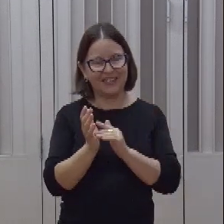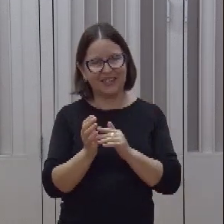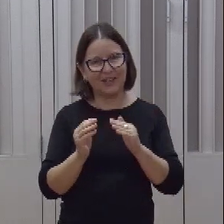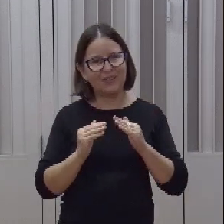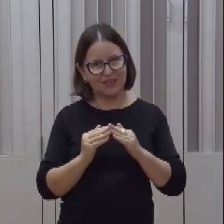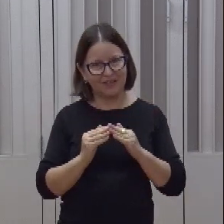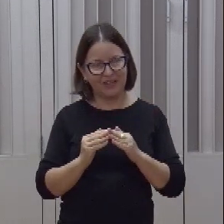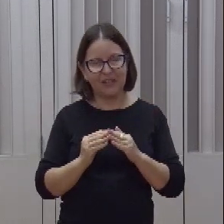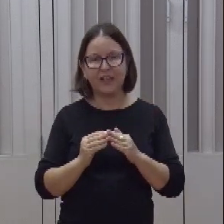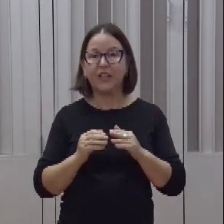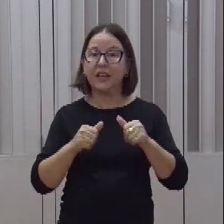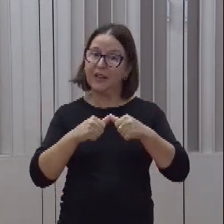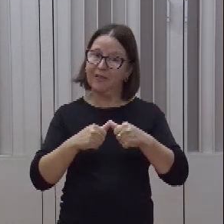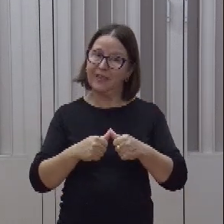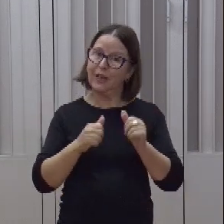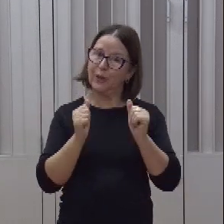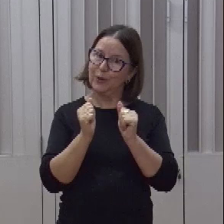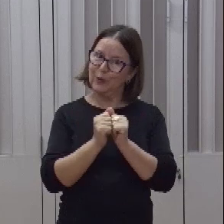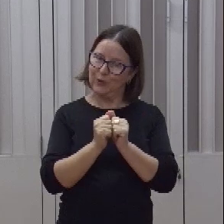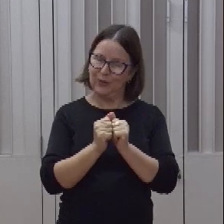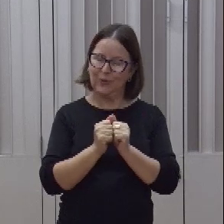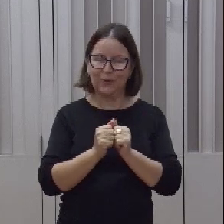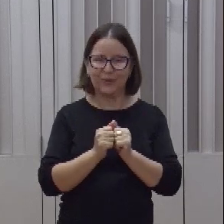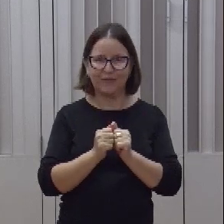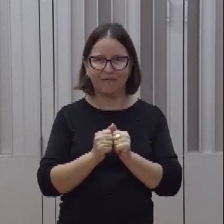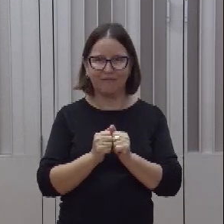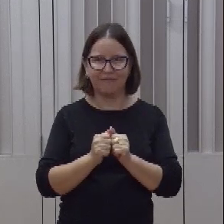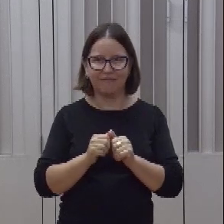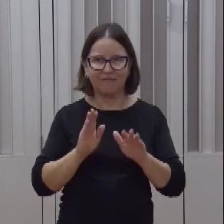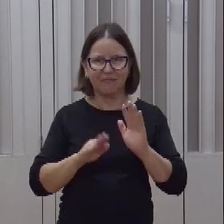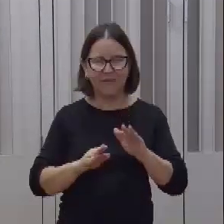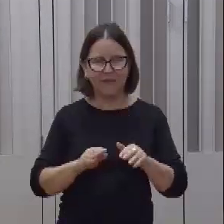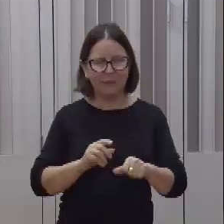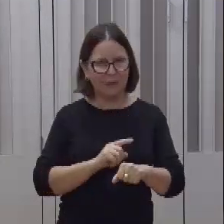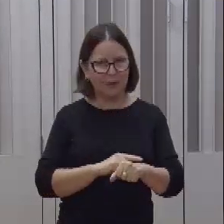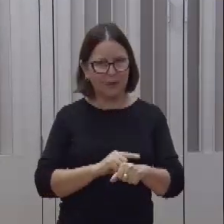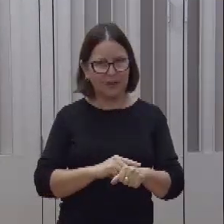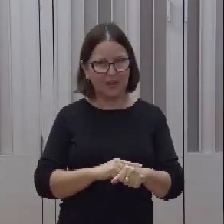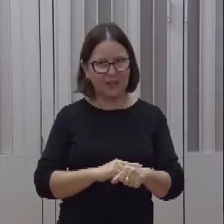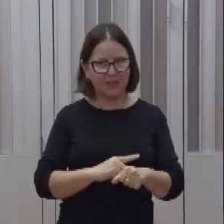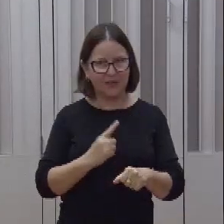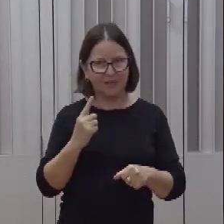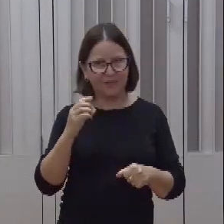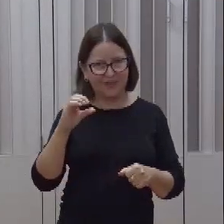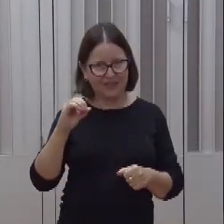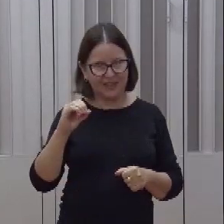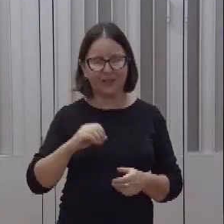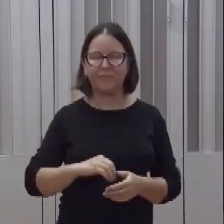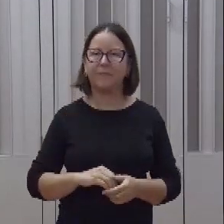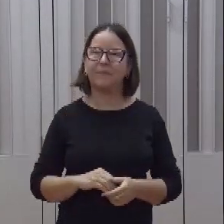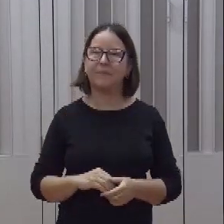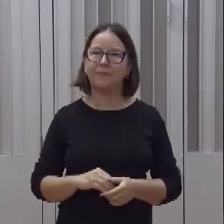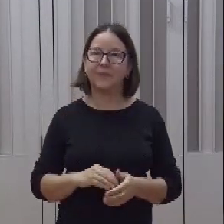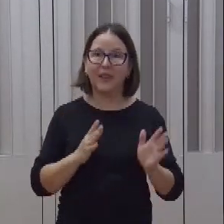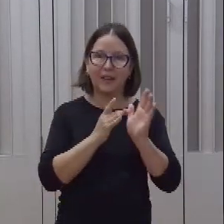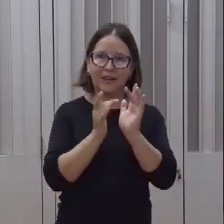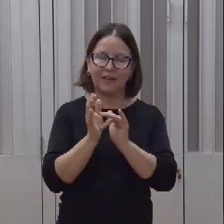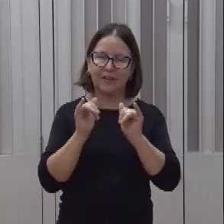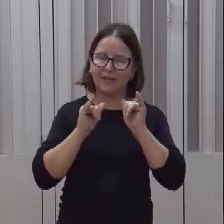aquele dia, sendo mais ou menos a hora 10ª. Então Jesus diz para eles